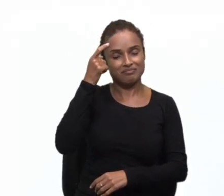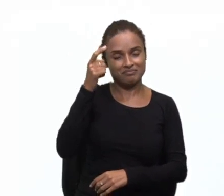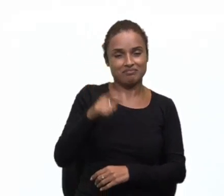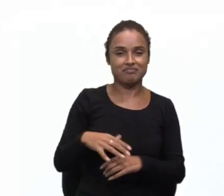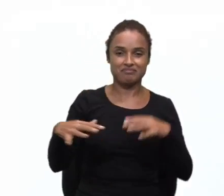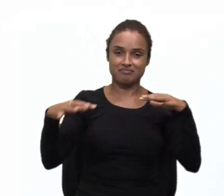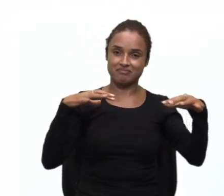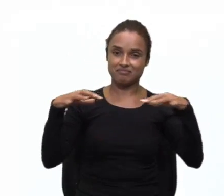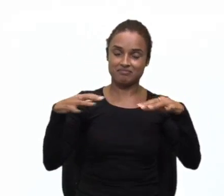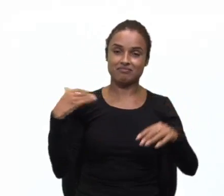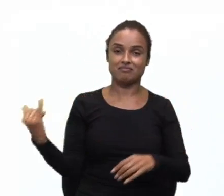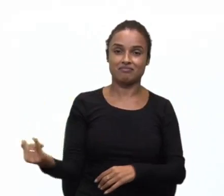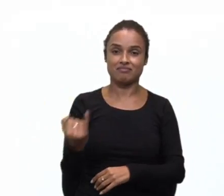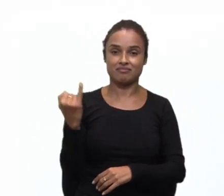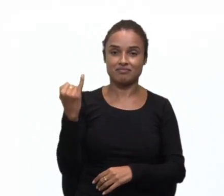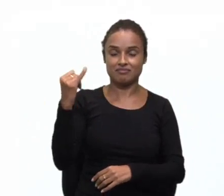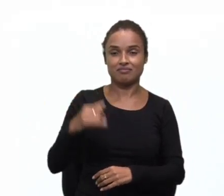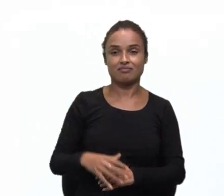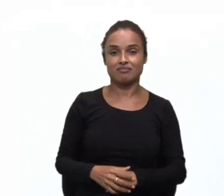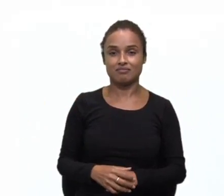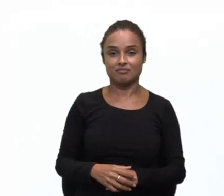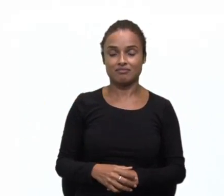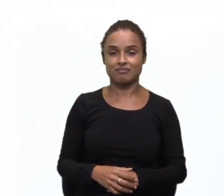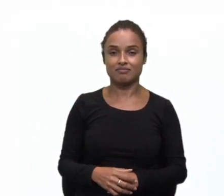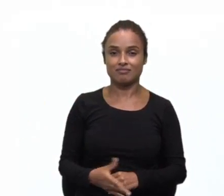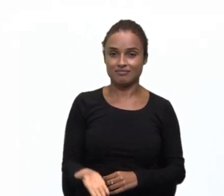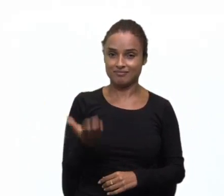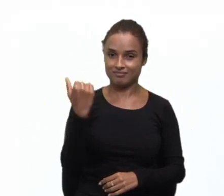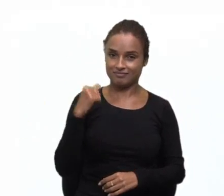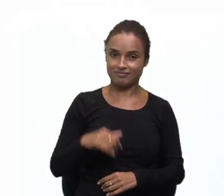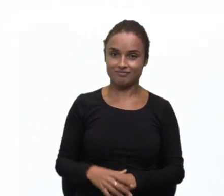participação, tá? Pode mandar aí. Vamos lá.